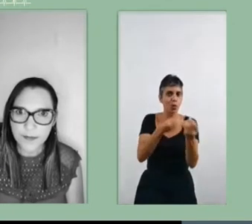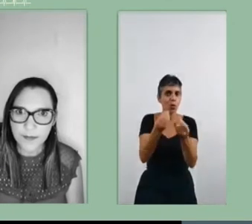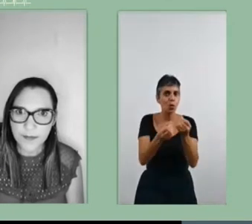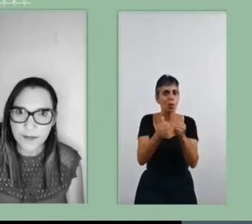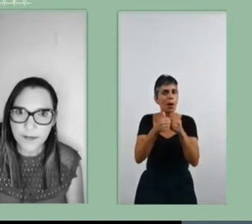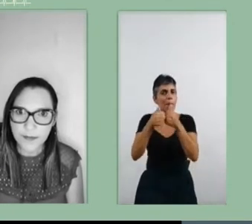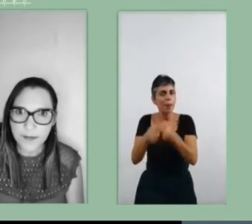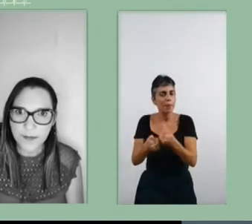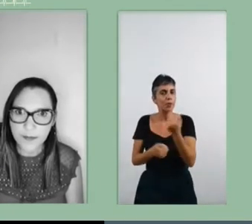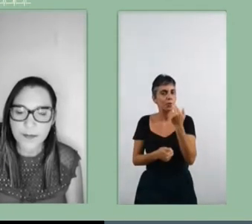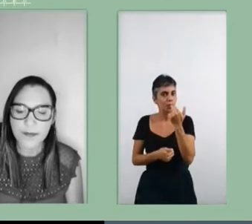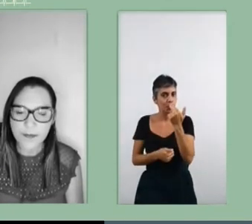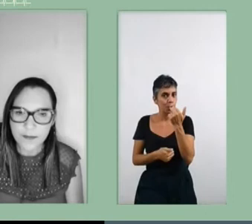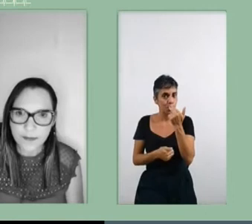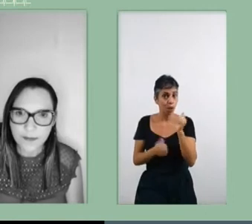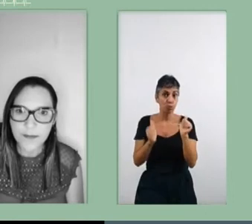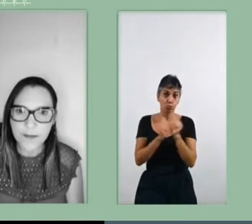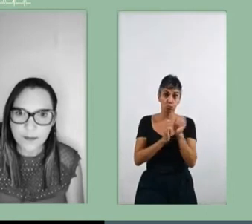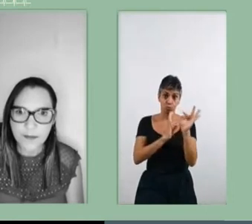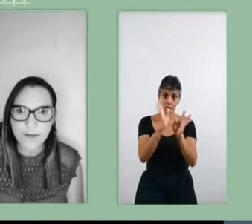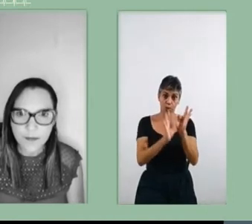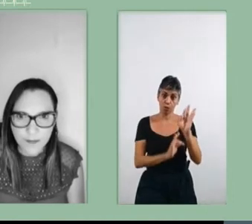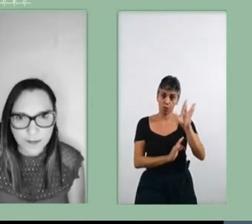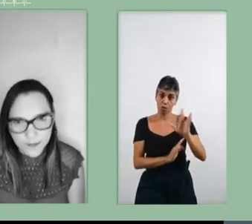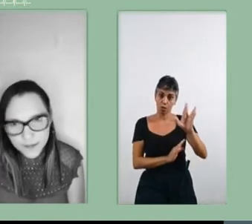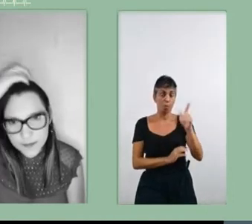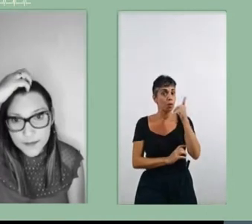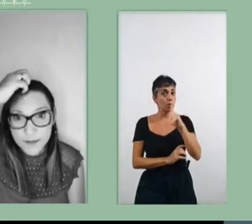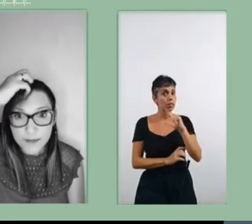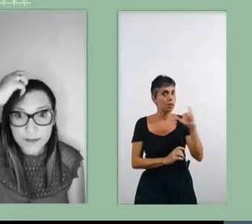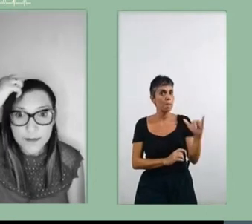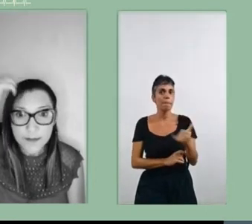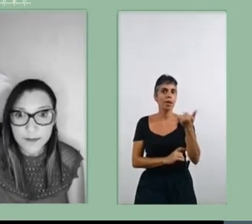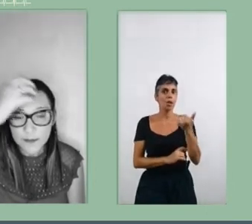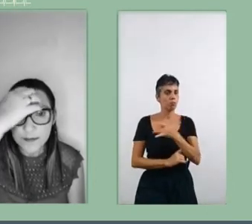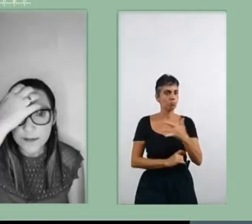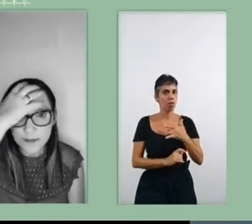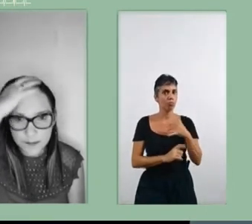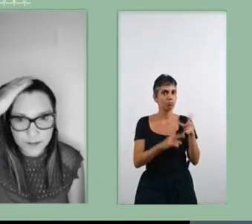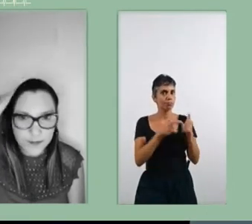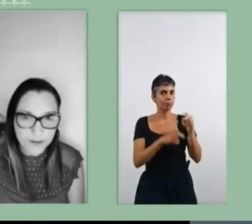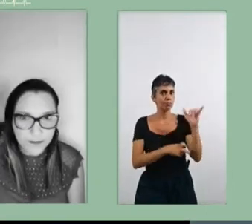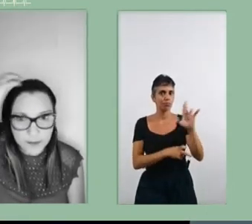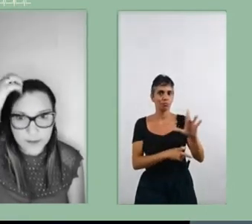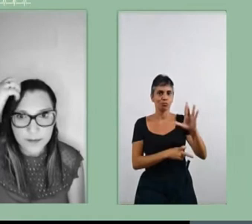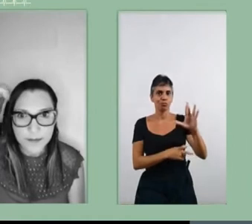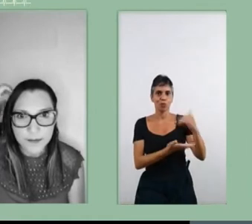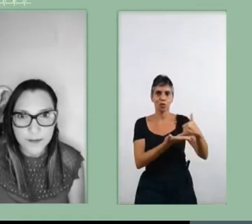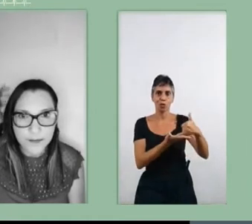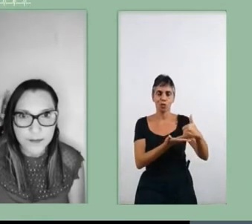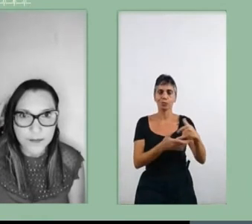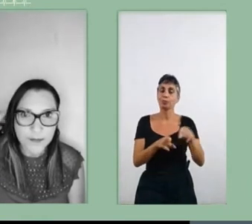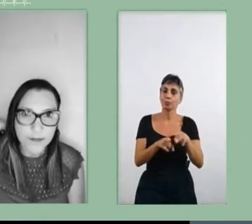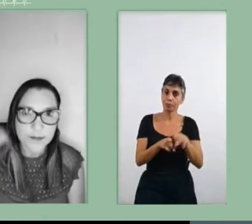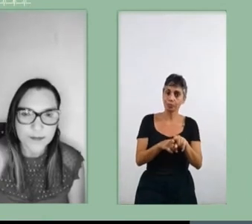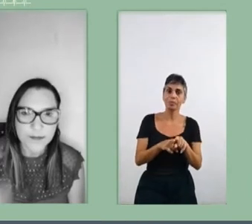boa absorção do óleo que utilizar, assim como a doutora Andréia estava falando, a relação entre o intestino